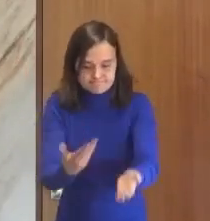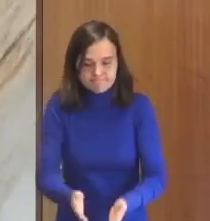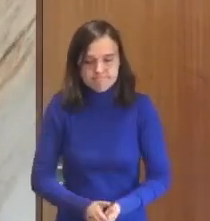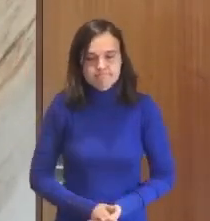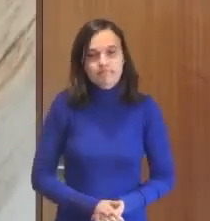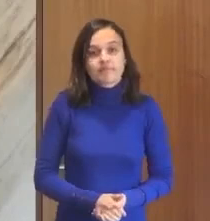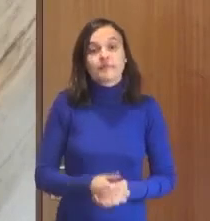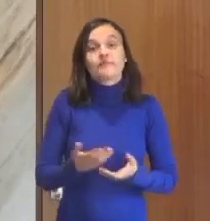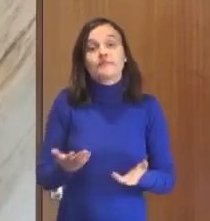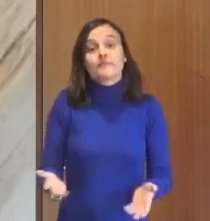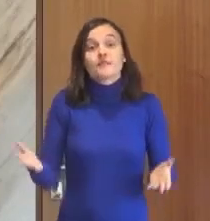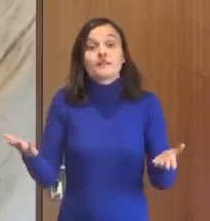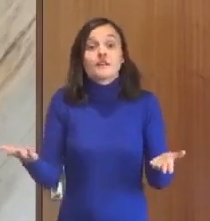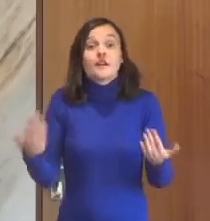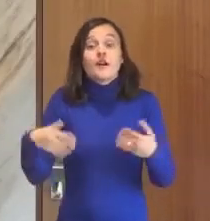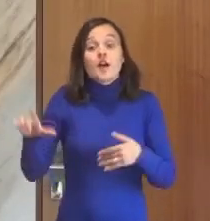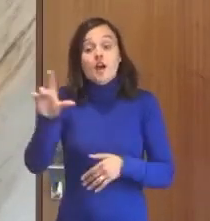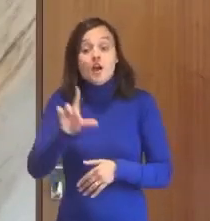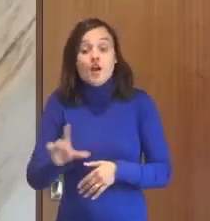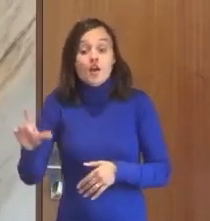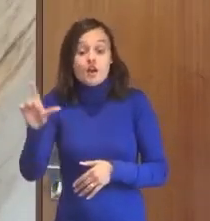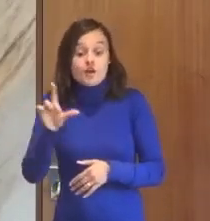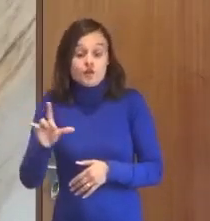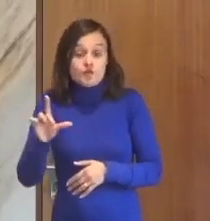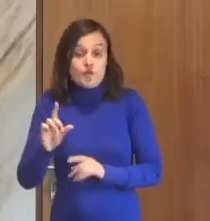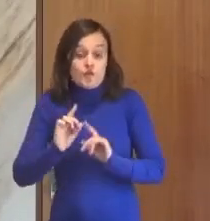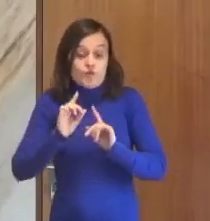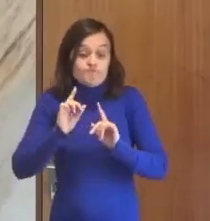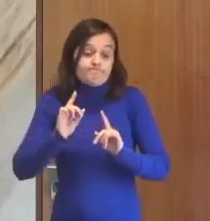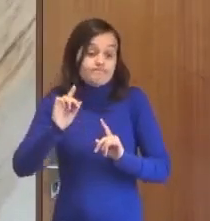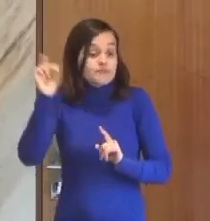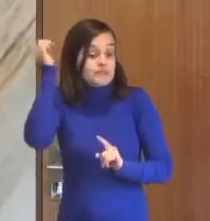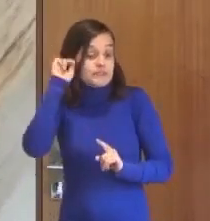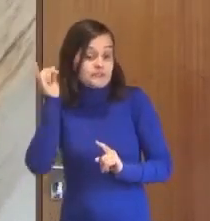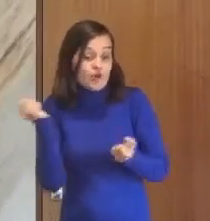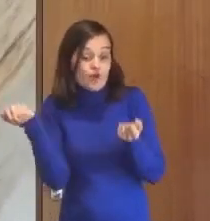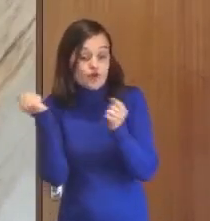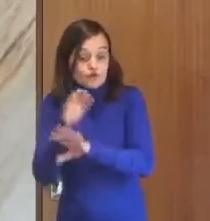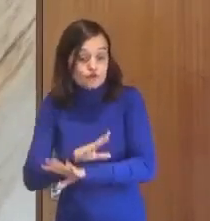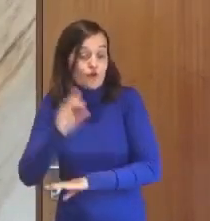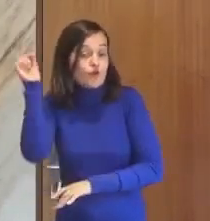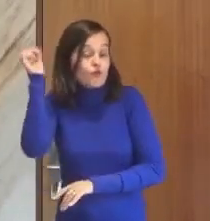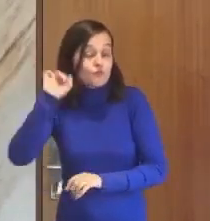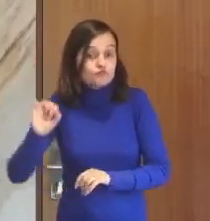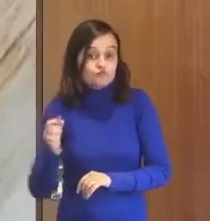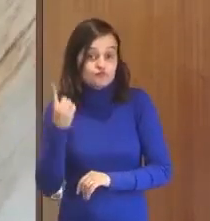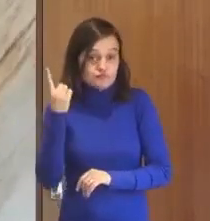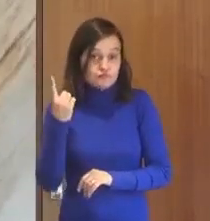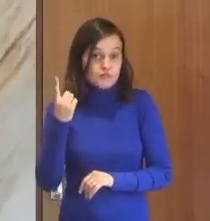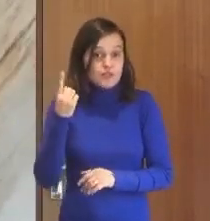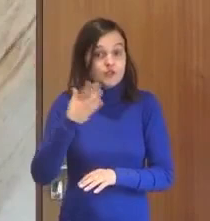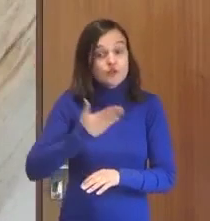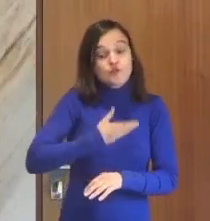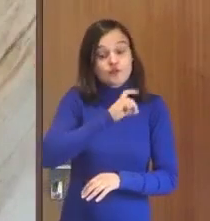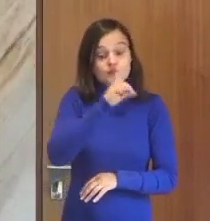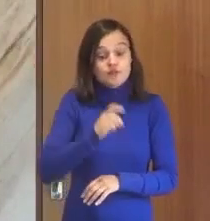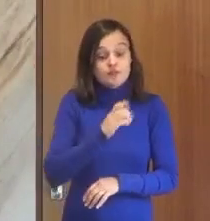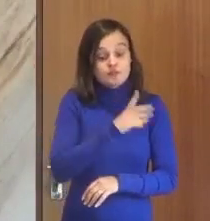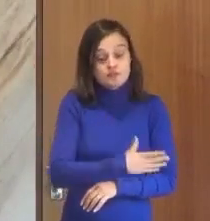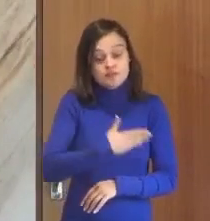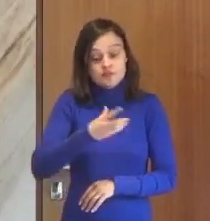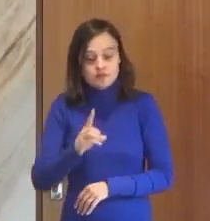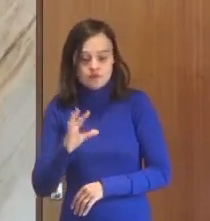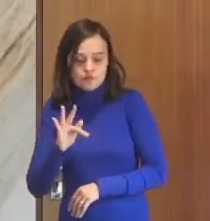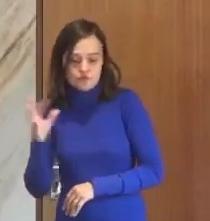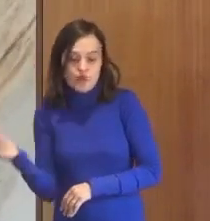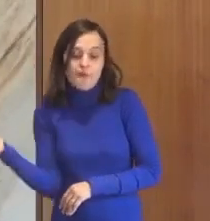Sabendo que em Lisboa se dá a Revolução do 1 de dezembro, 1640, retorna para se juntar ao